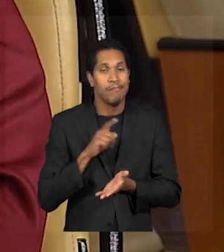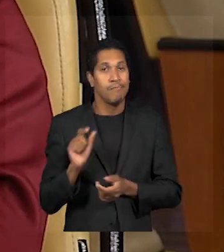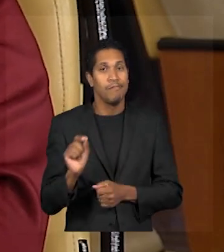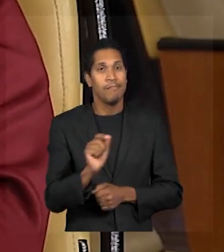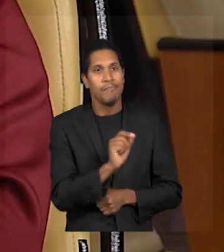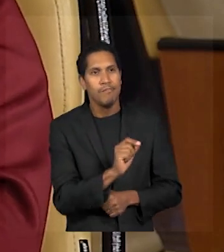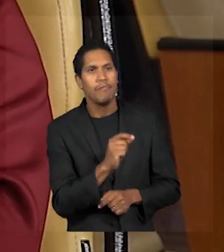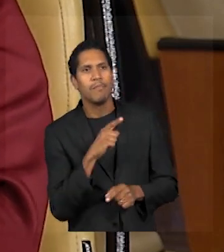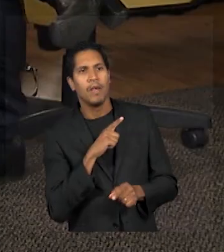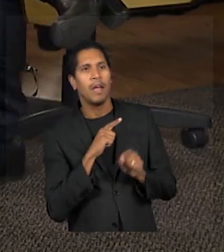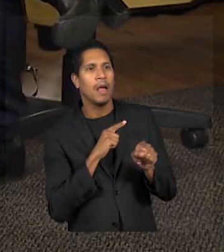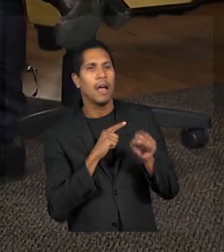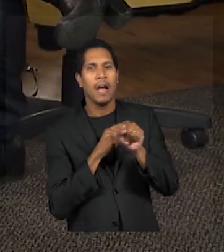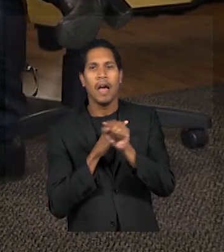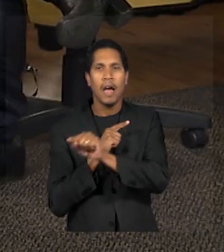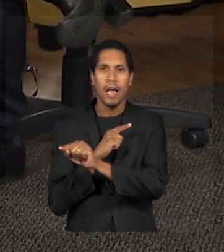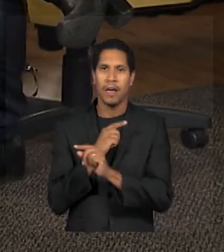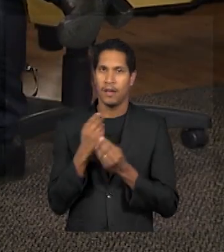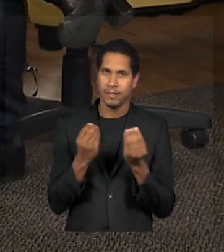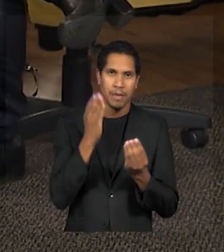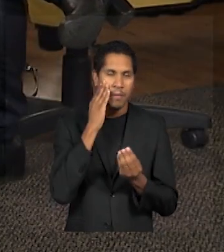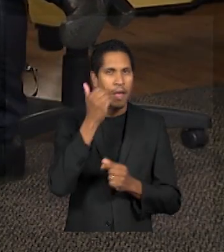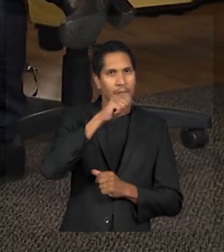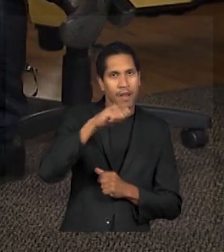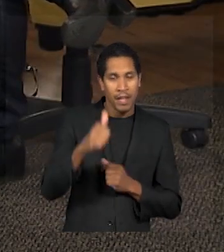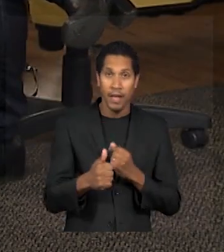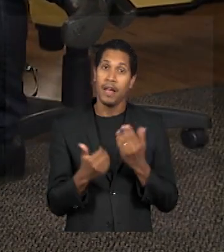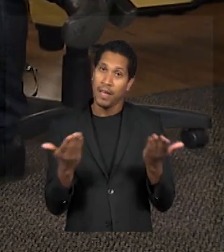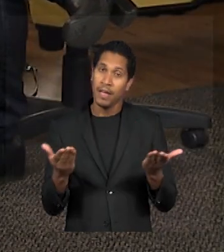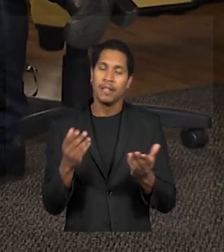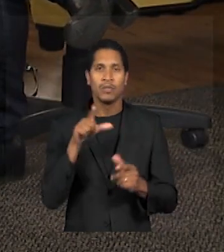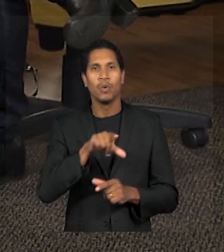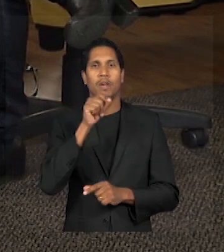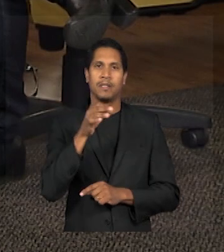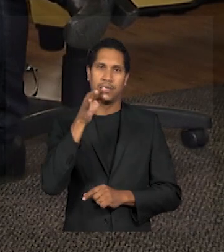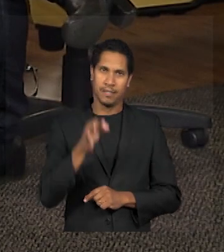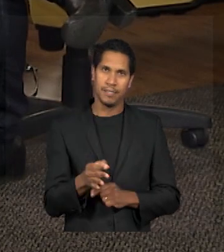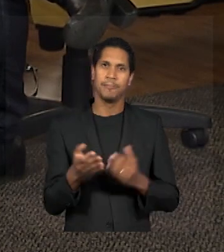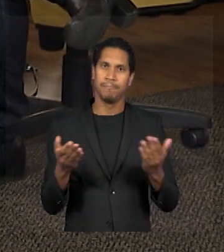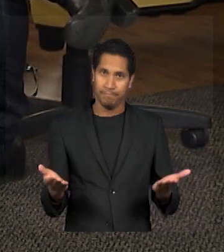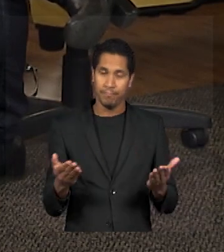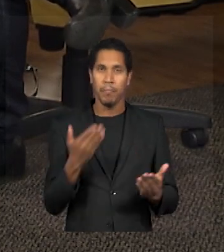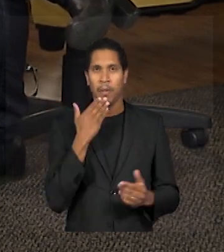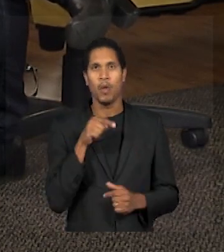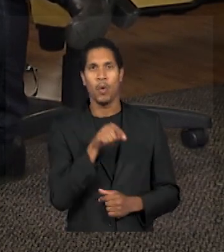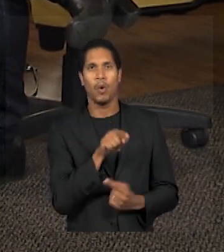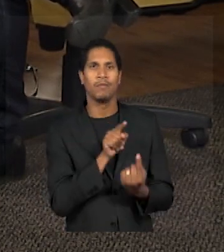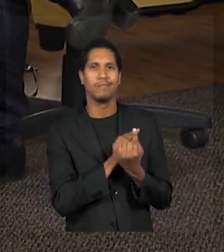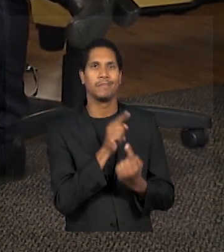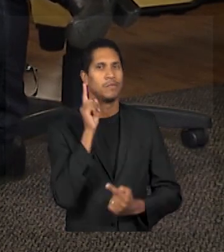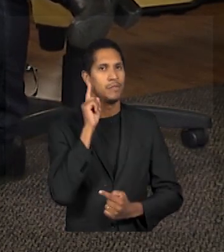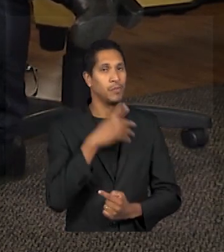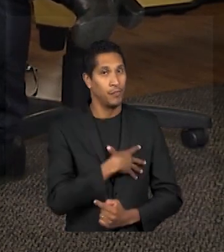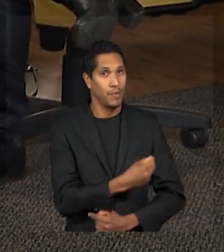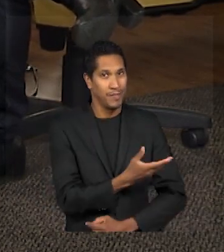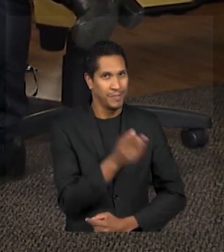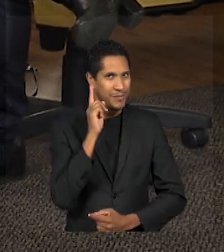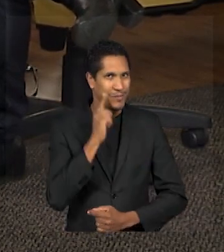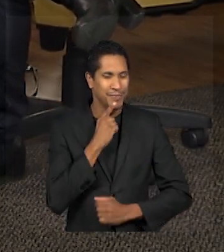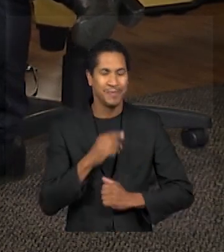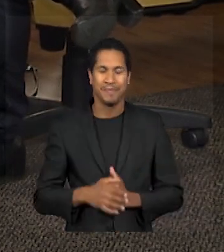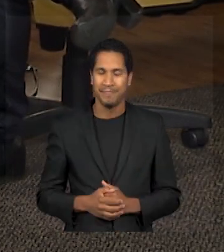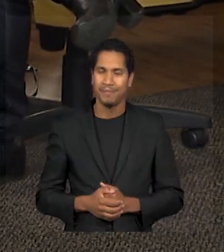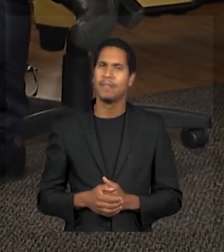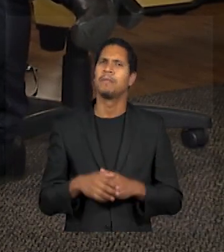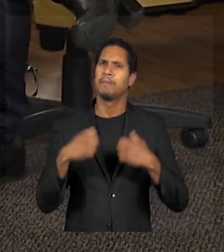cada uma das modalidades, para que ela seja instrumentalizada para poder fazer a escolha para o seu filho. Esse respeito também com as